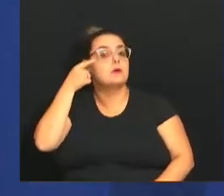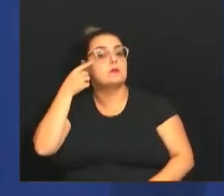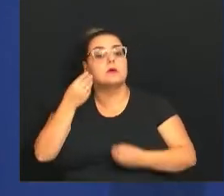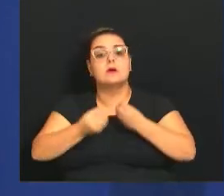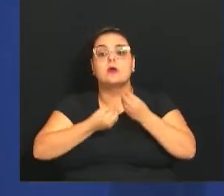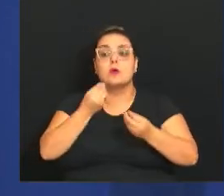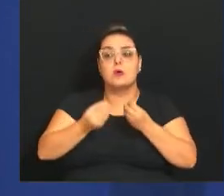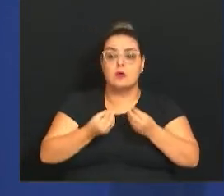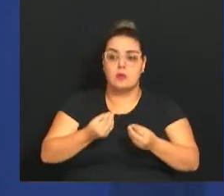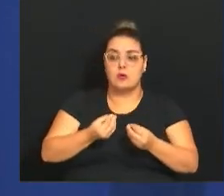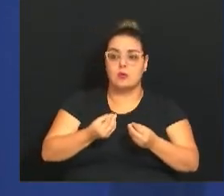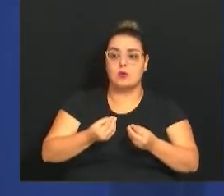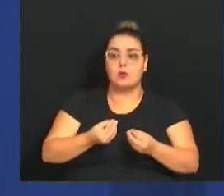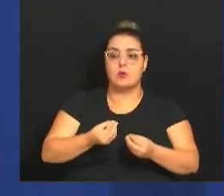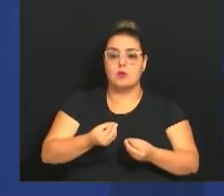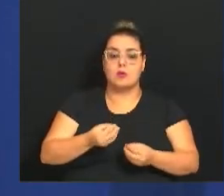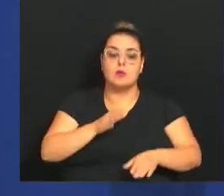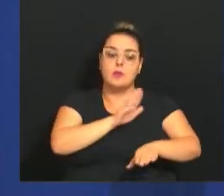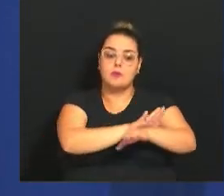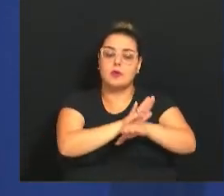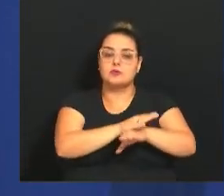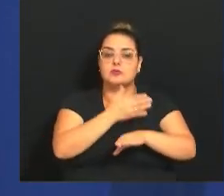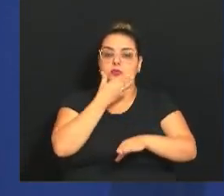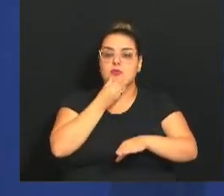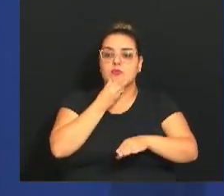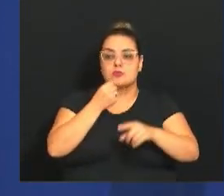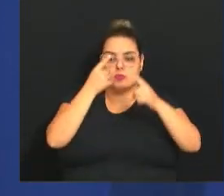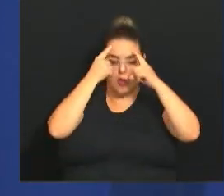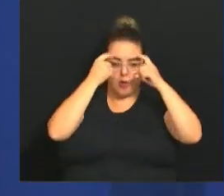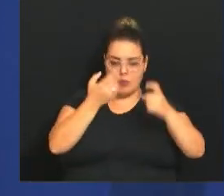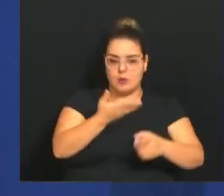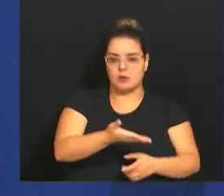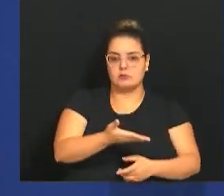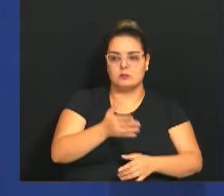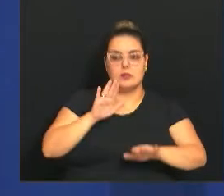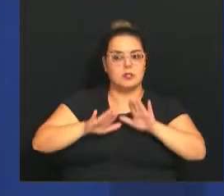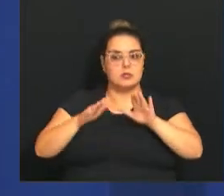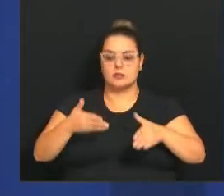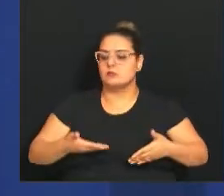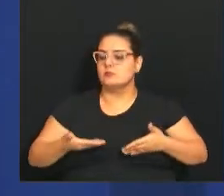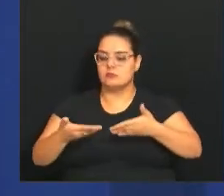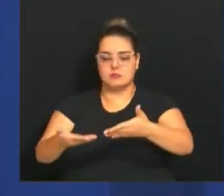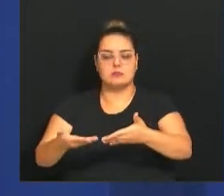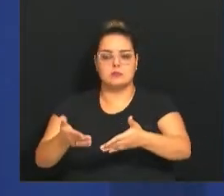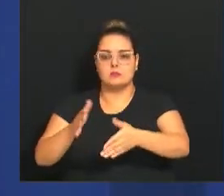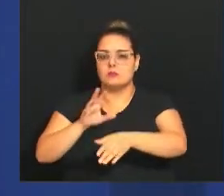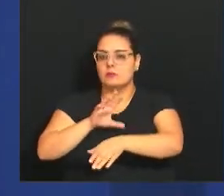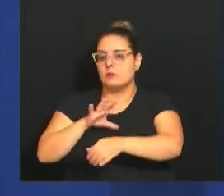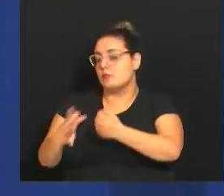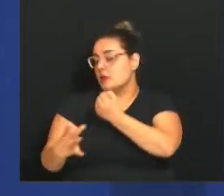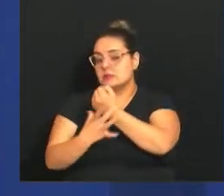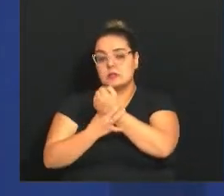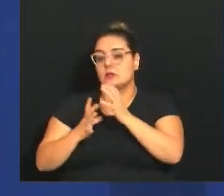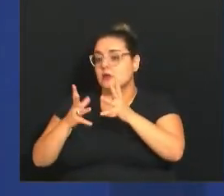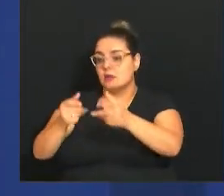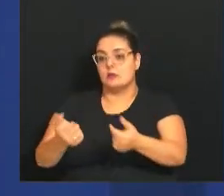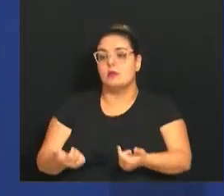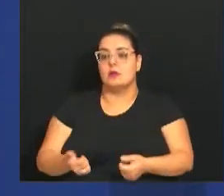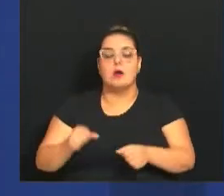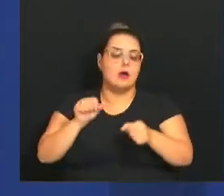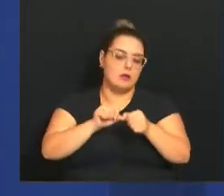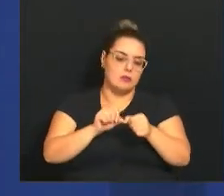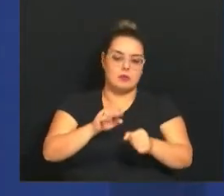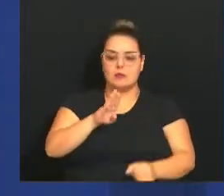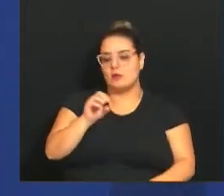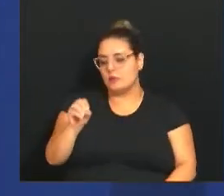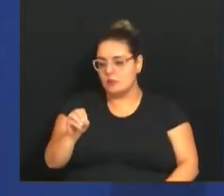esse homem agressor. E muitas vezes a gente não consegue oferecer para essa mulher uma segurança total, né? Beleza, você realizou o boletim de ocorrência, você